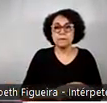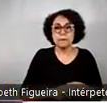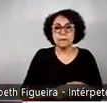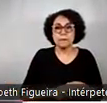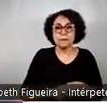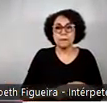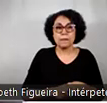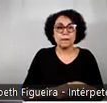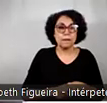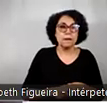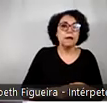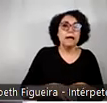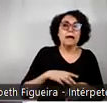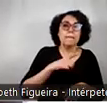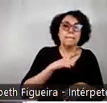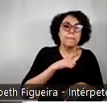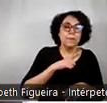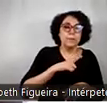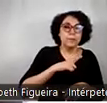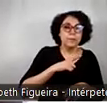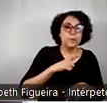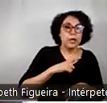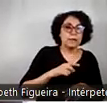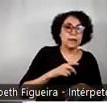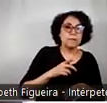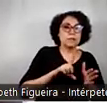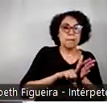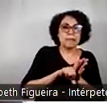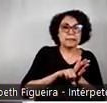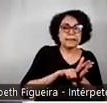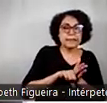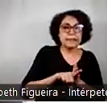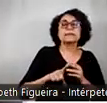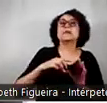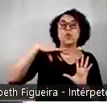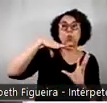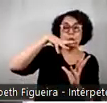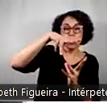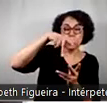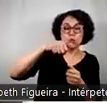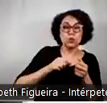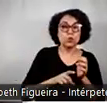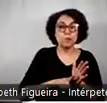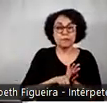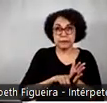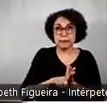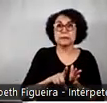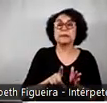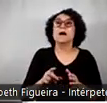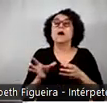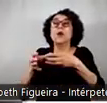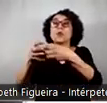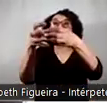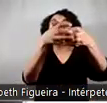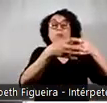que é o Tendências Globais, né, que avalia, né, esse número de deslocamento forçado, né, pelo mundo. O relatório,